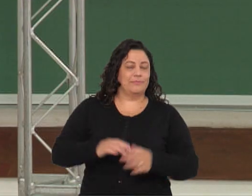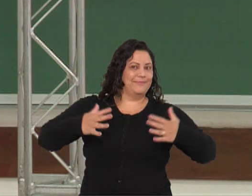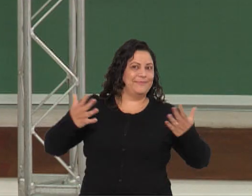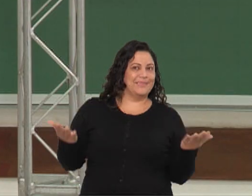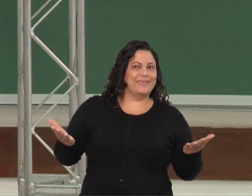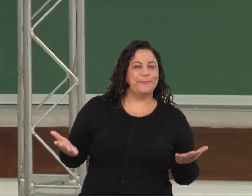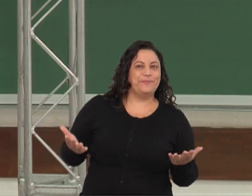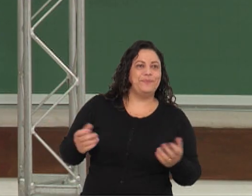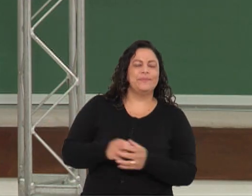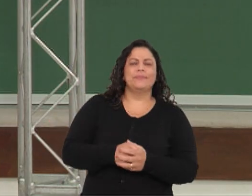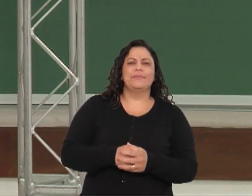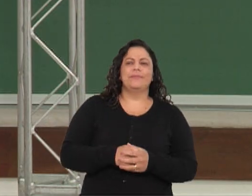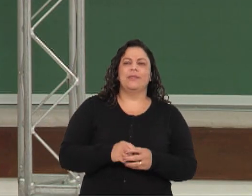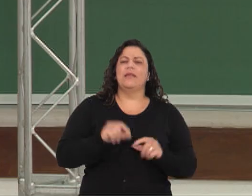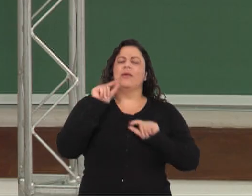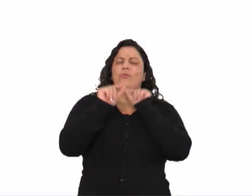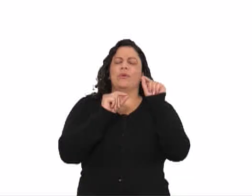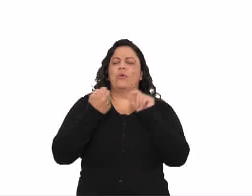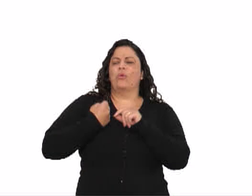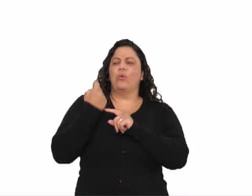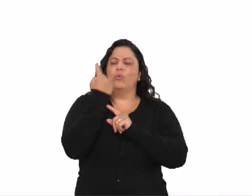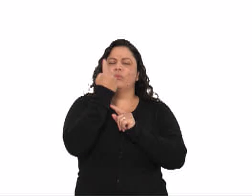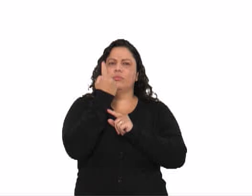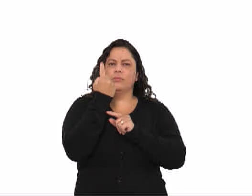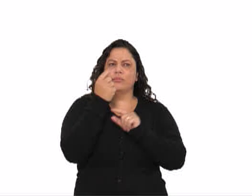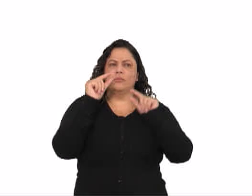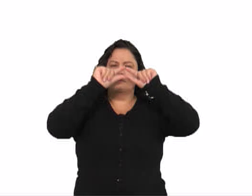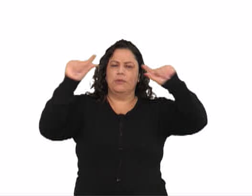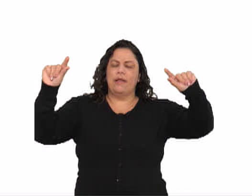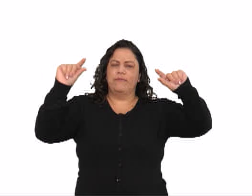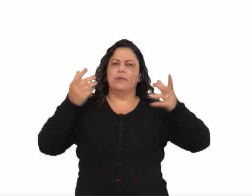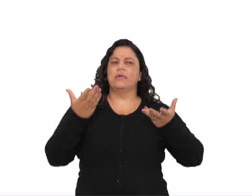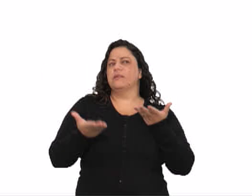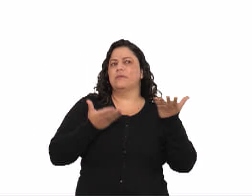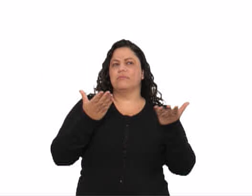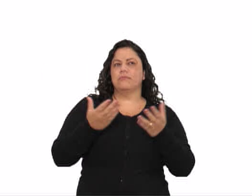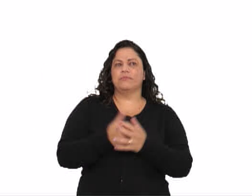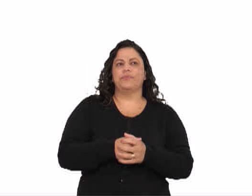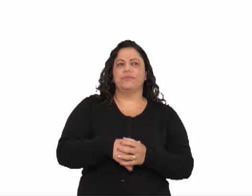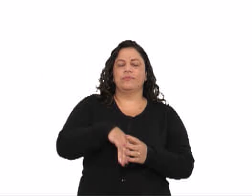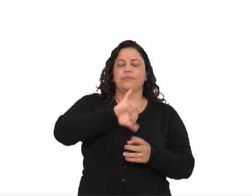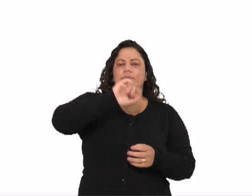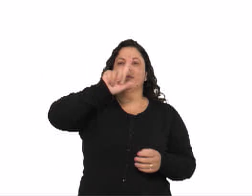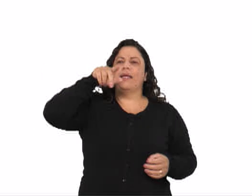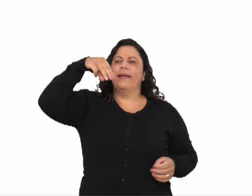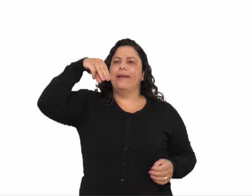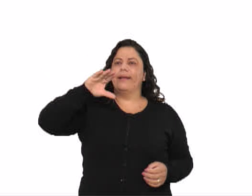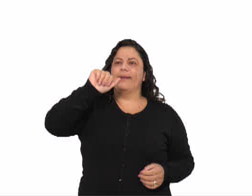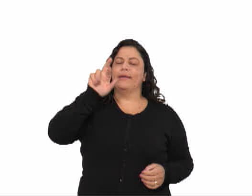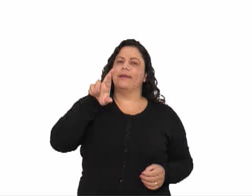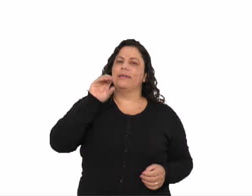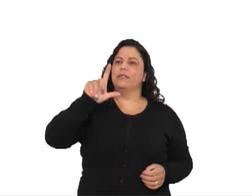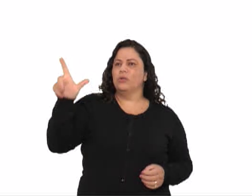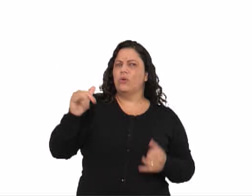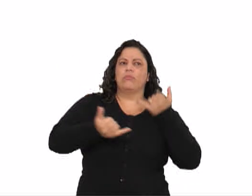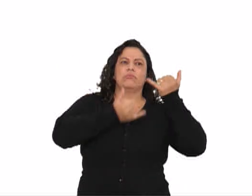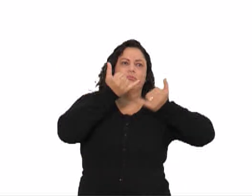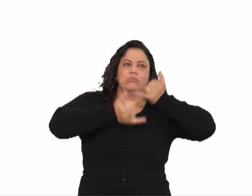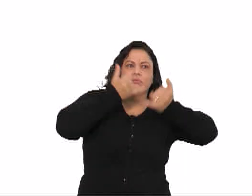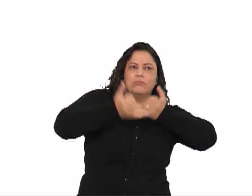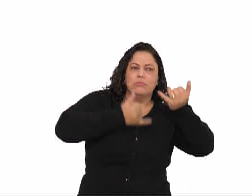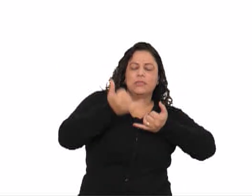Então, a frase 1 dizia assim, I'm Carol, I'm playing with a green doll. Então, eu sou a Carol, I'm playing, eu estou brincando